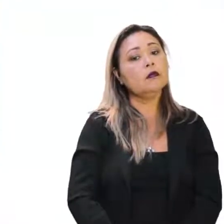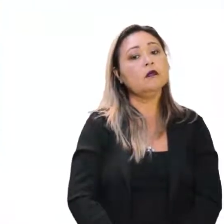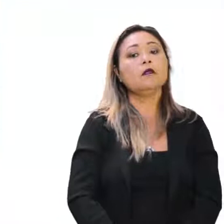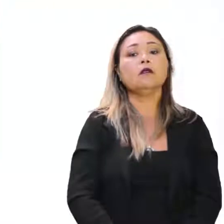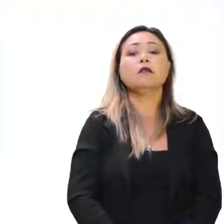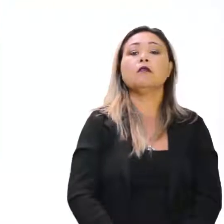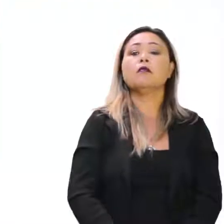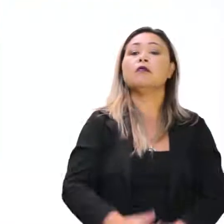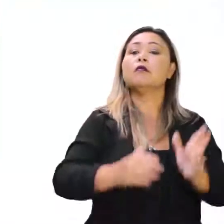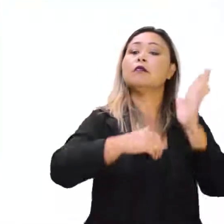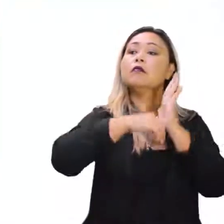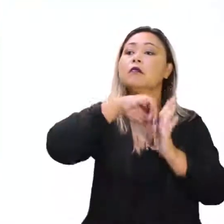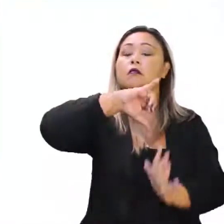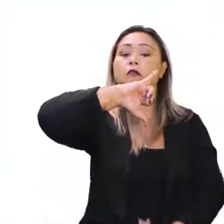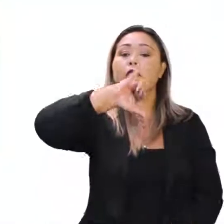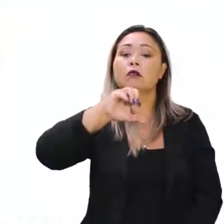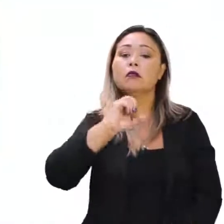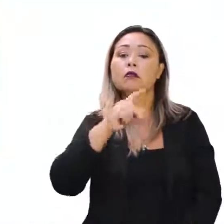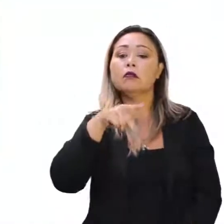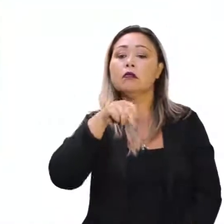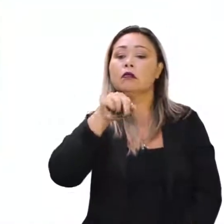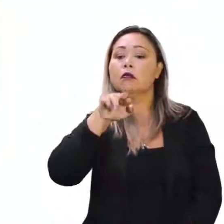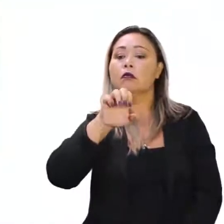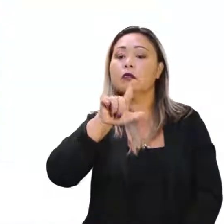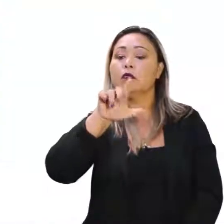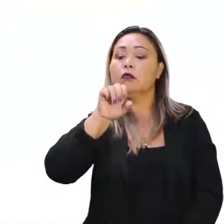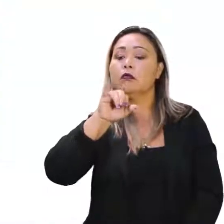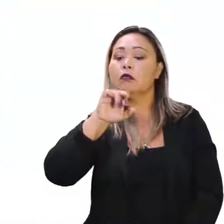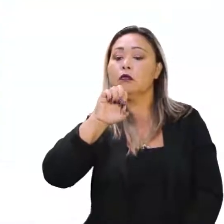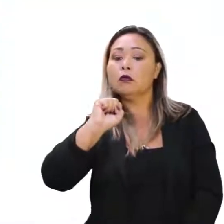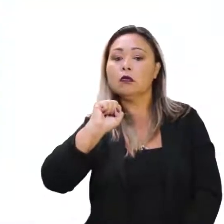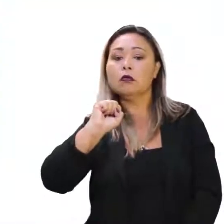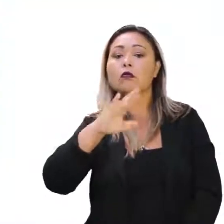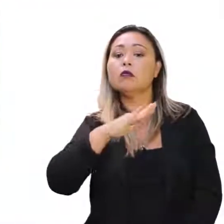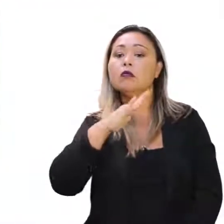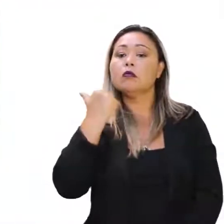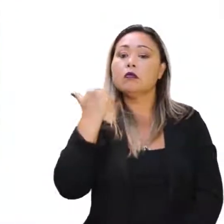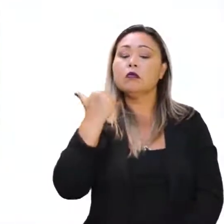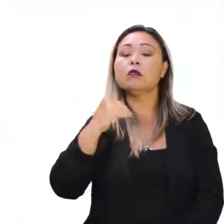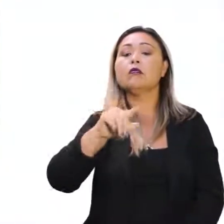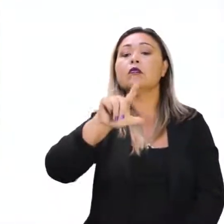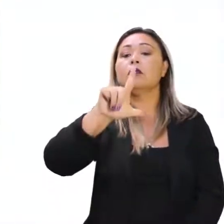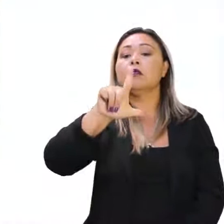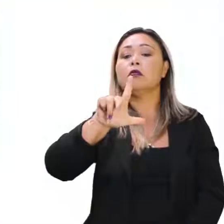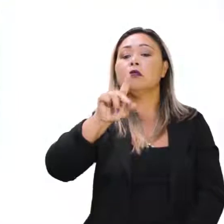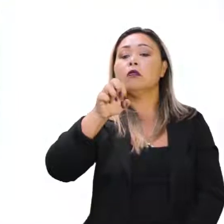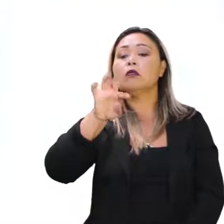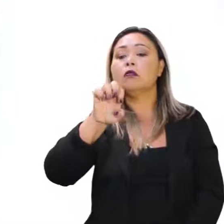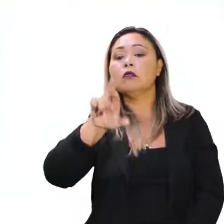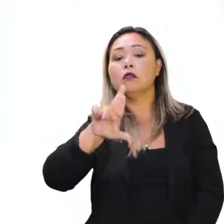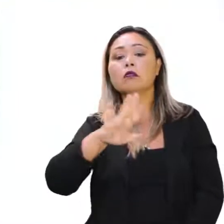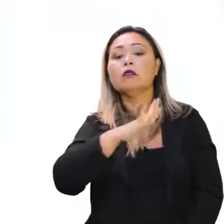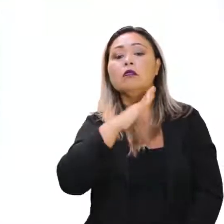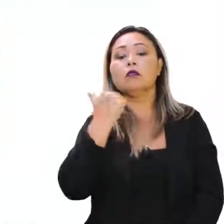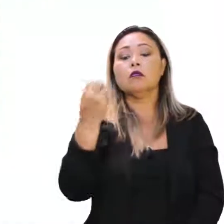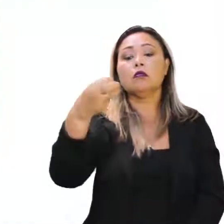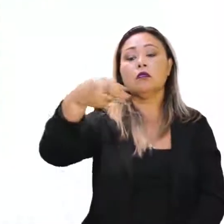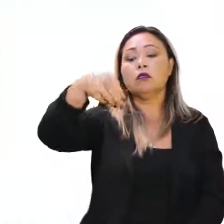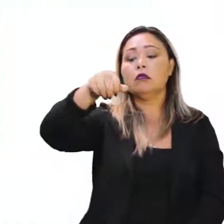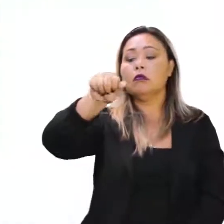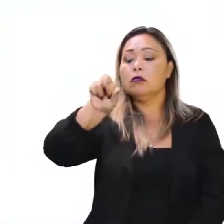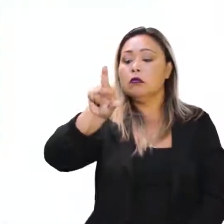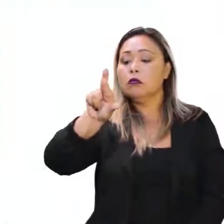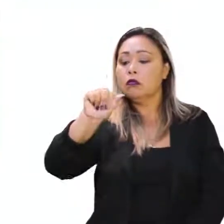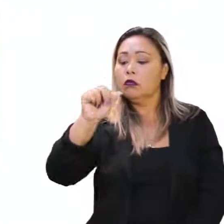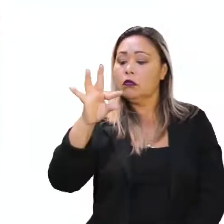as telas do pintor Jean-Jacques Louis, com a morte de Lepetier, a morte de Marat e a